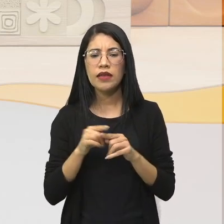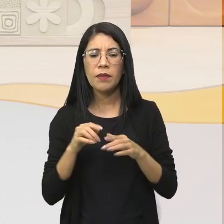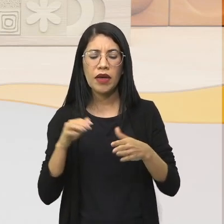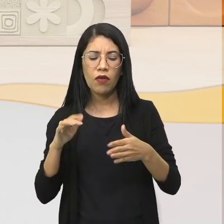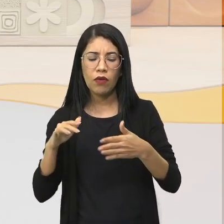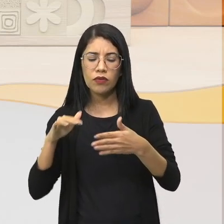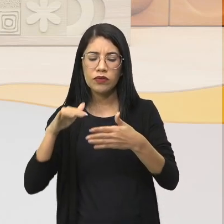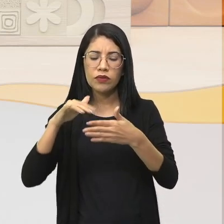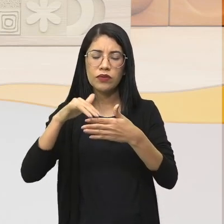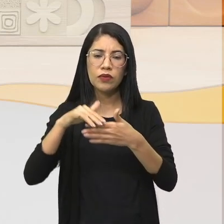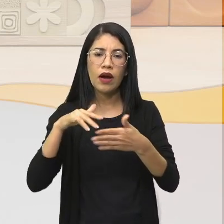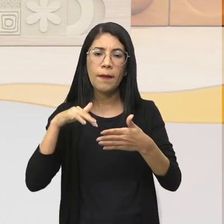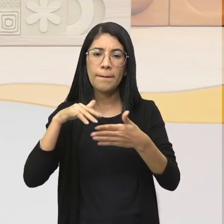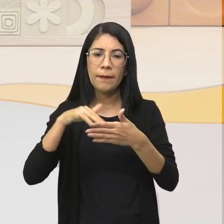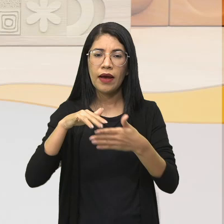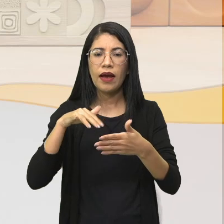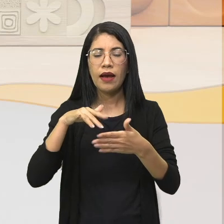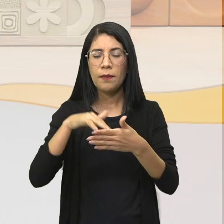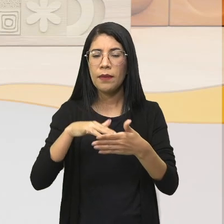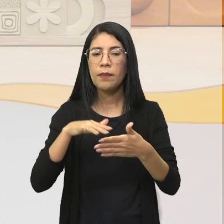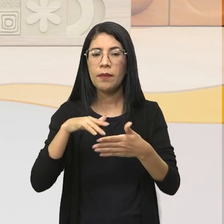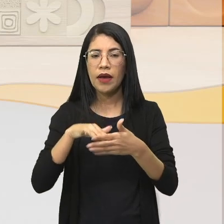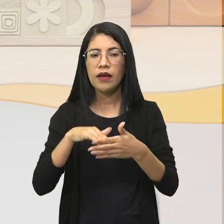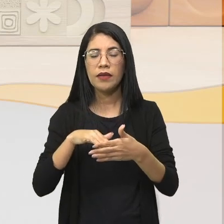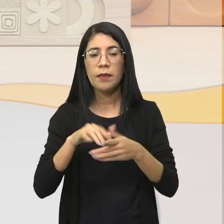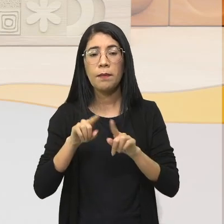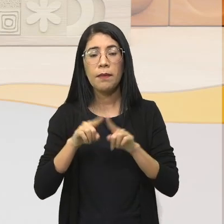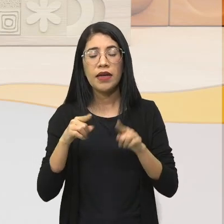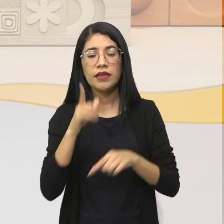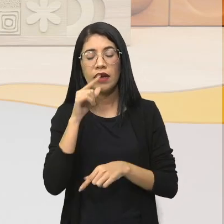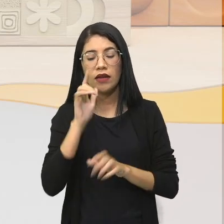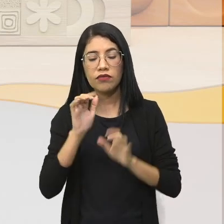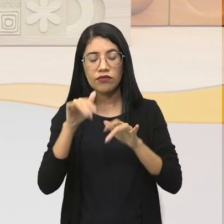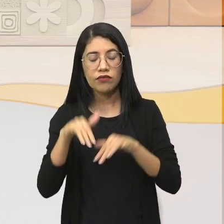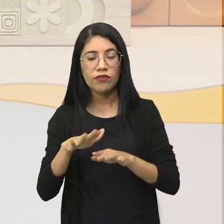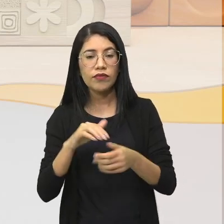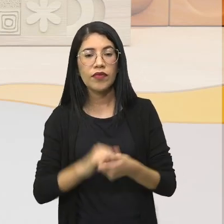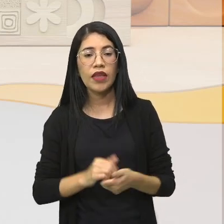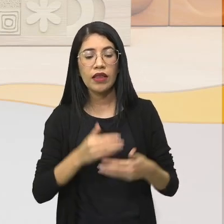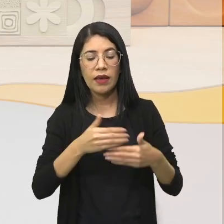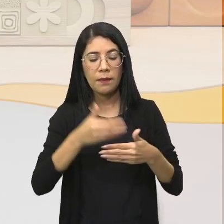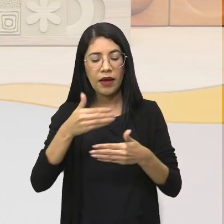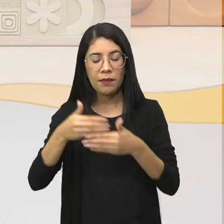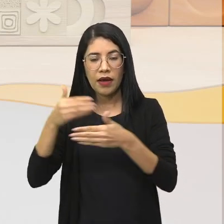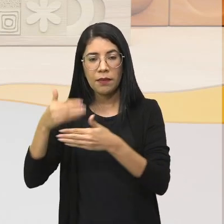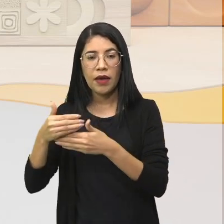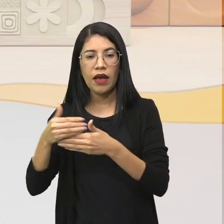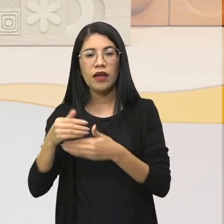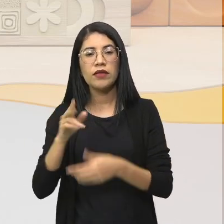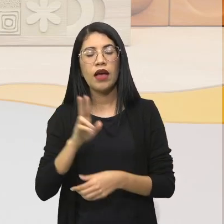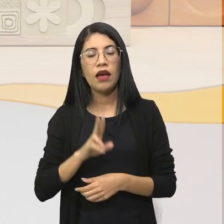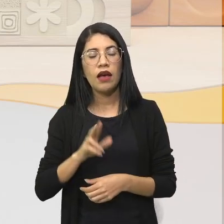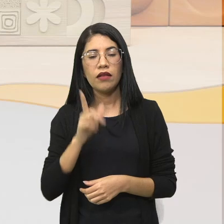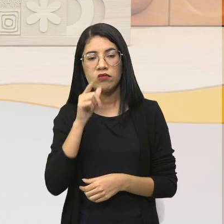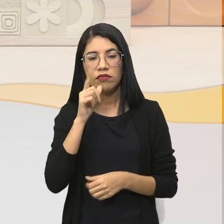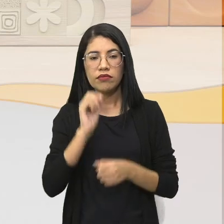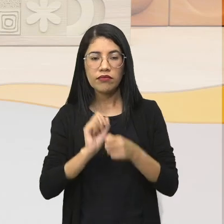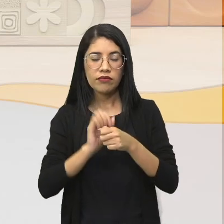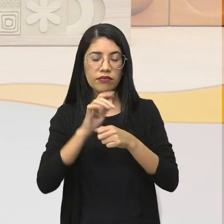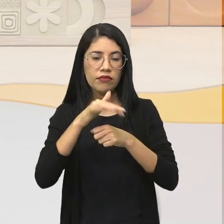barragem, para reter, no caso, a água do mar. Então, além das barragens, nas usinas,